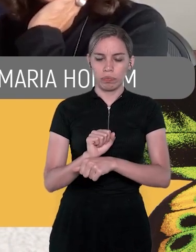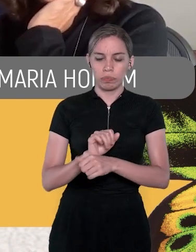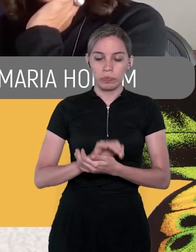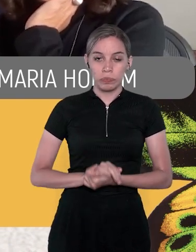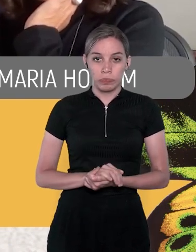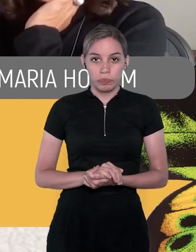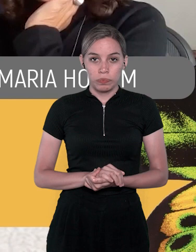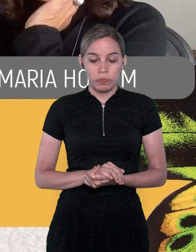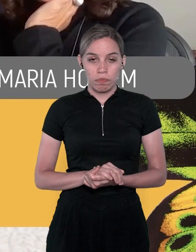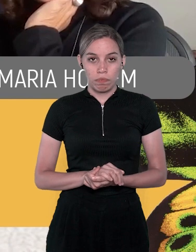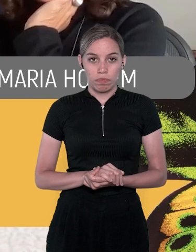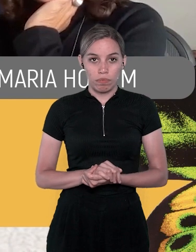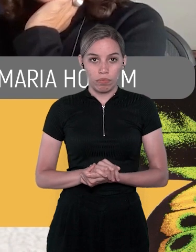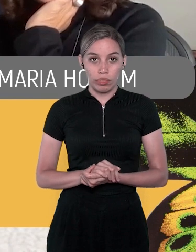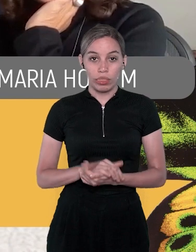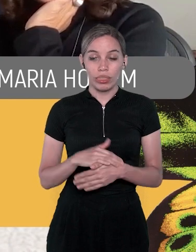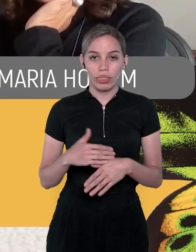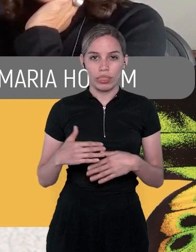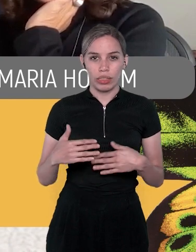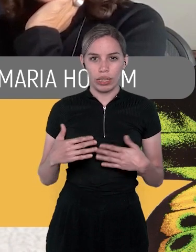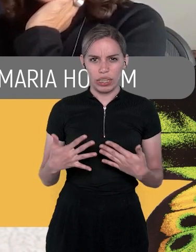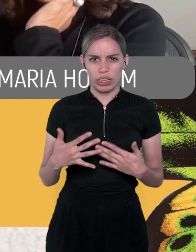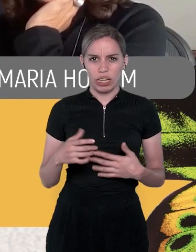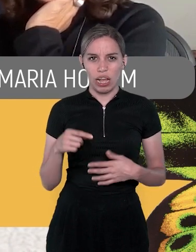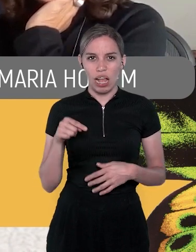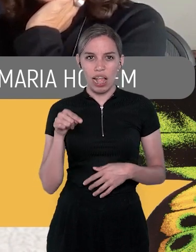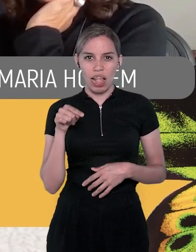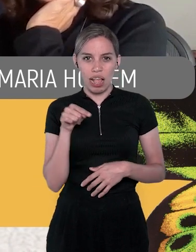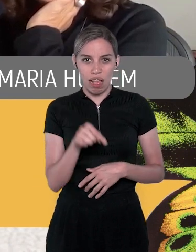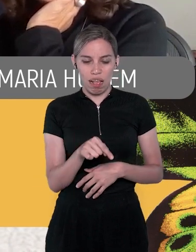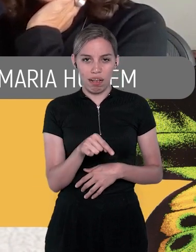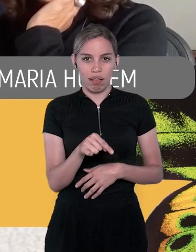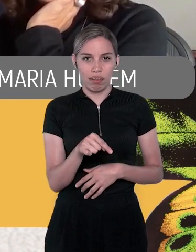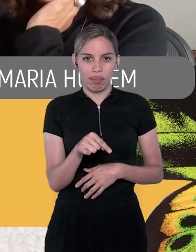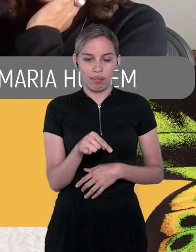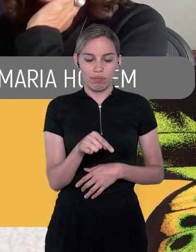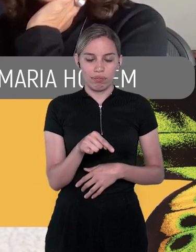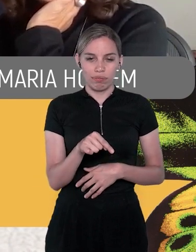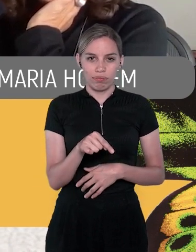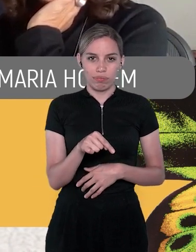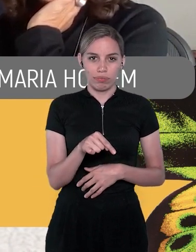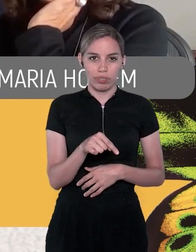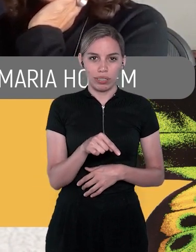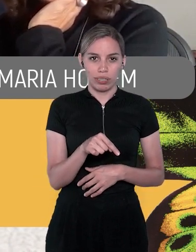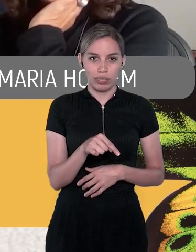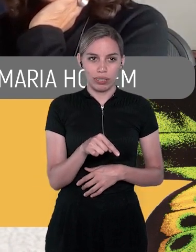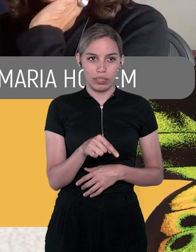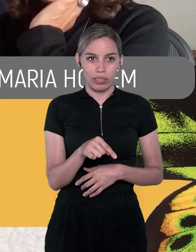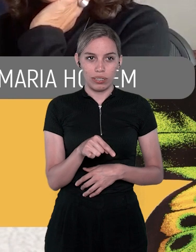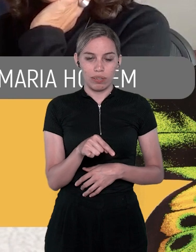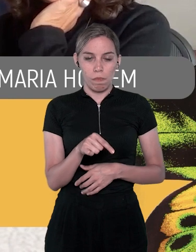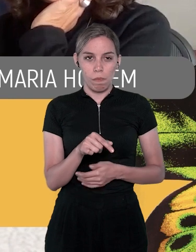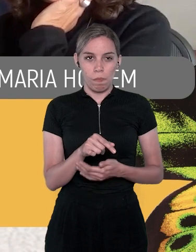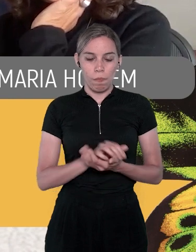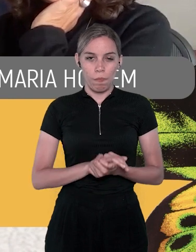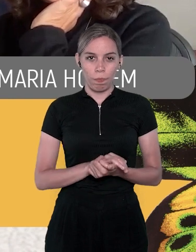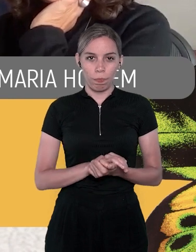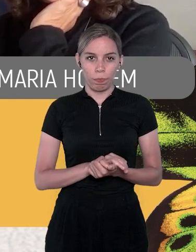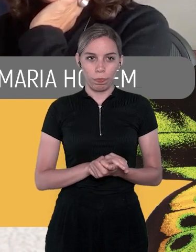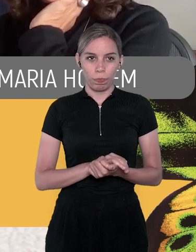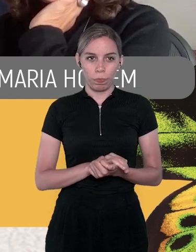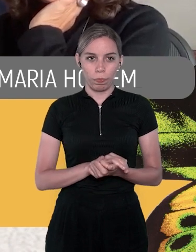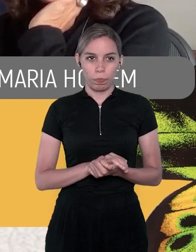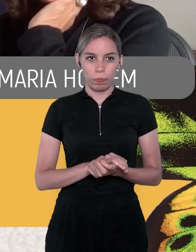eu impunha um limite. Mas, enfim, essa partição, né, quer dizer, esse apartamento